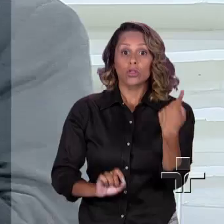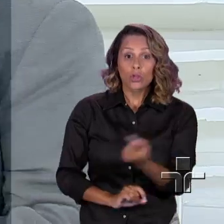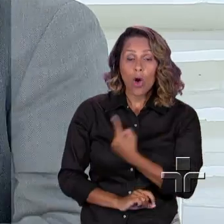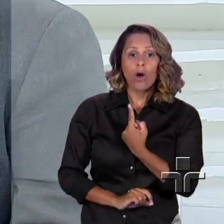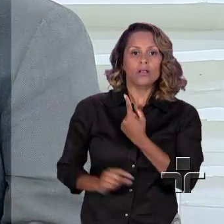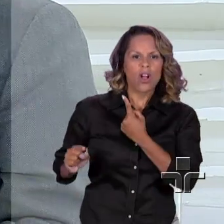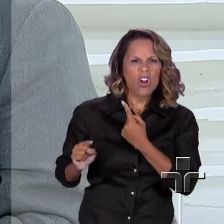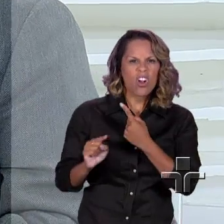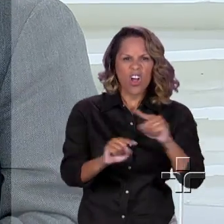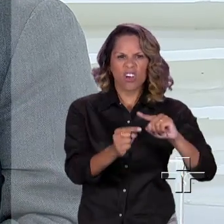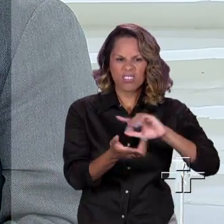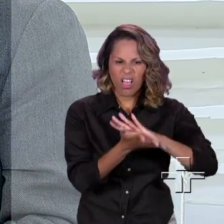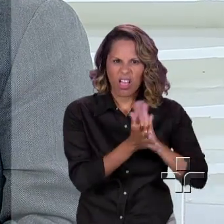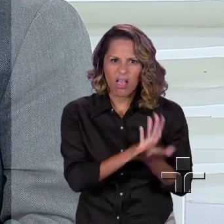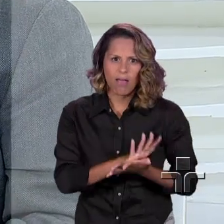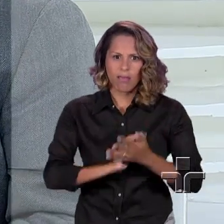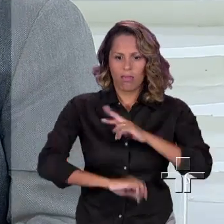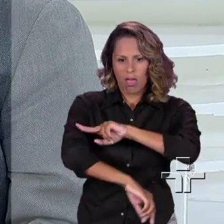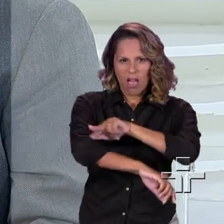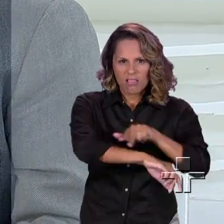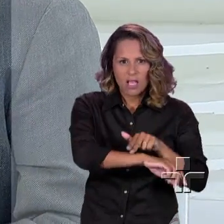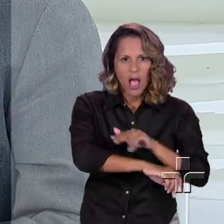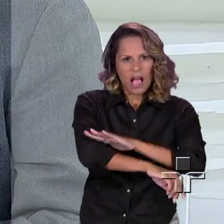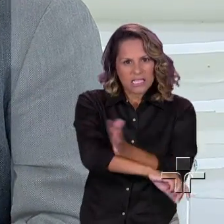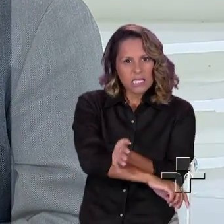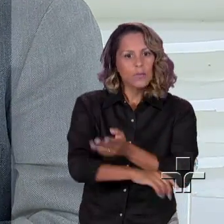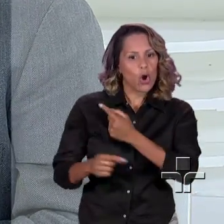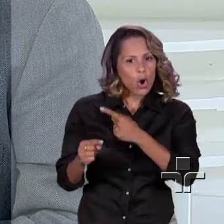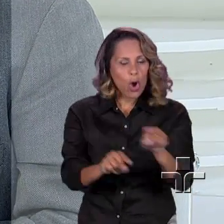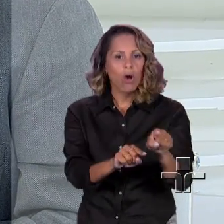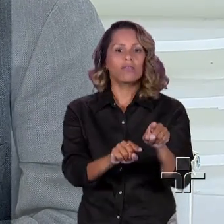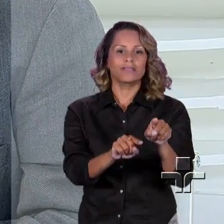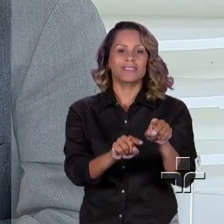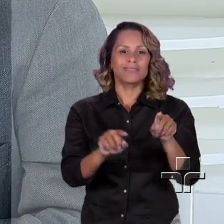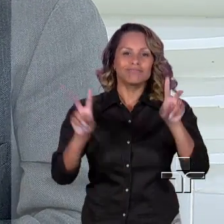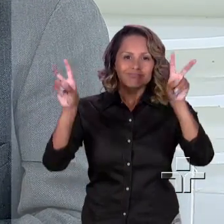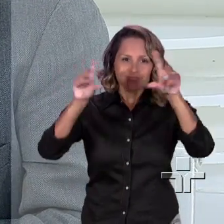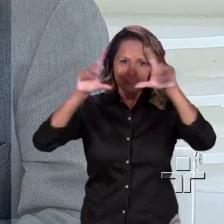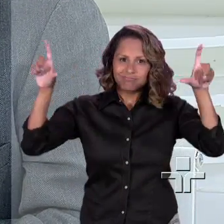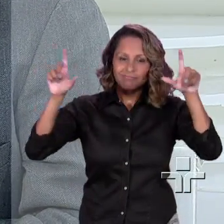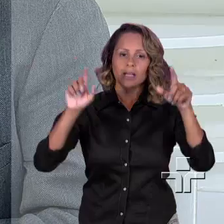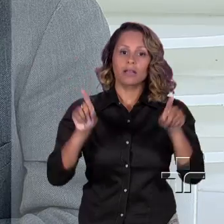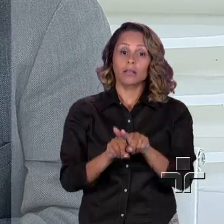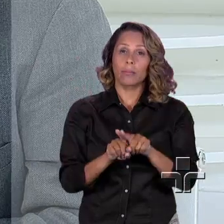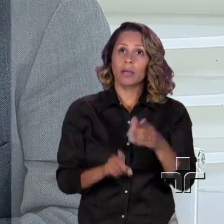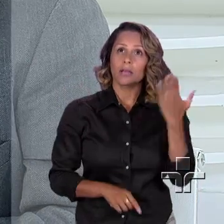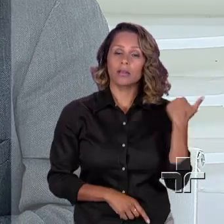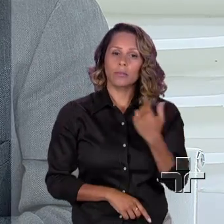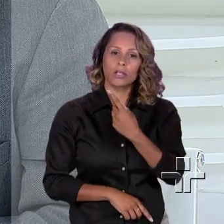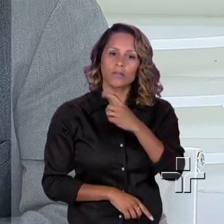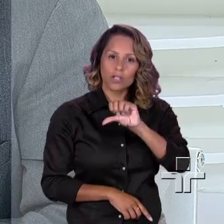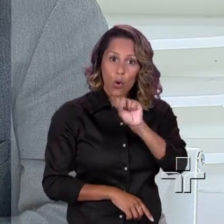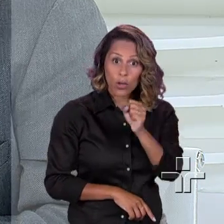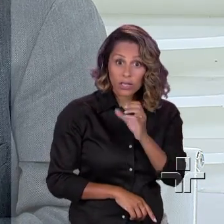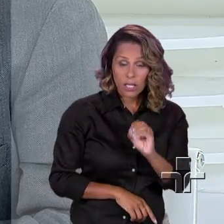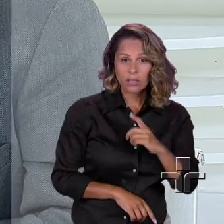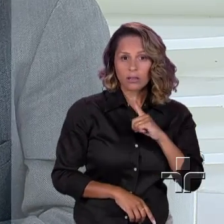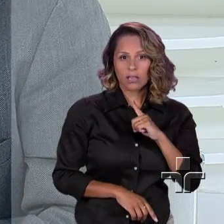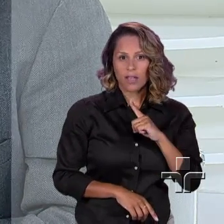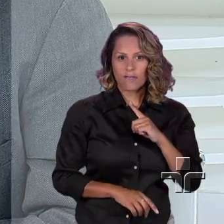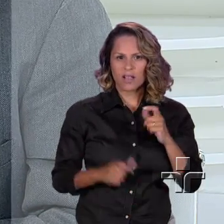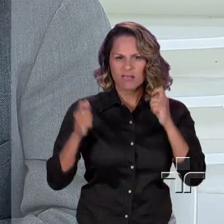Homossexual, e em 80, durante a terceira greve geral de São Paulo, Lula foi